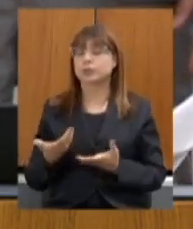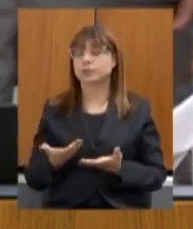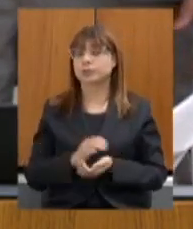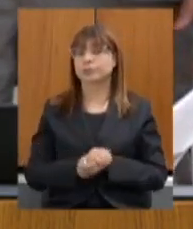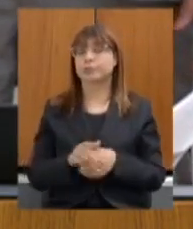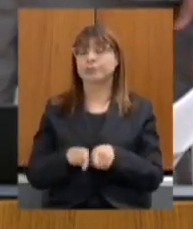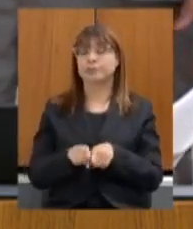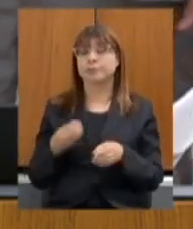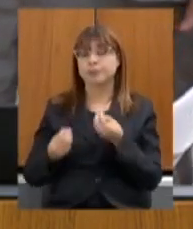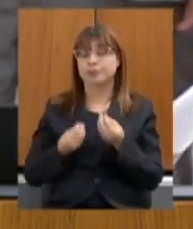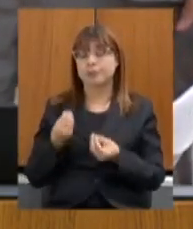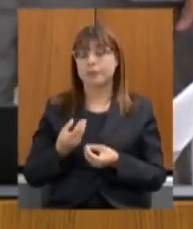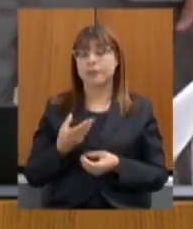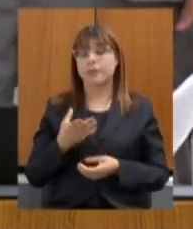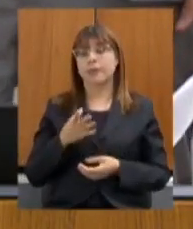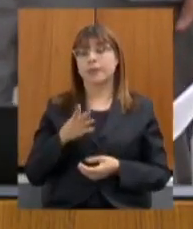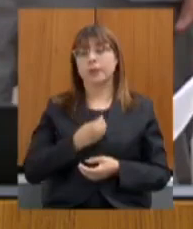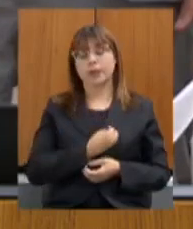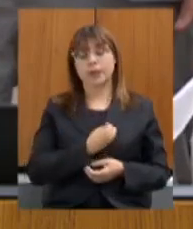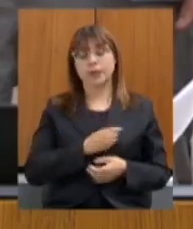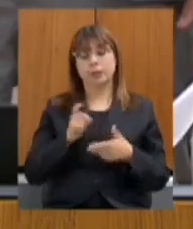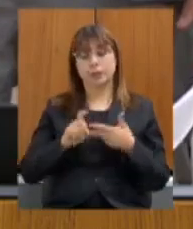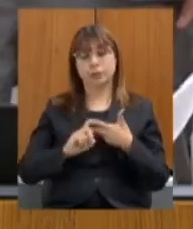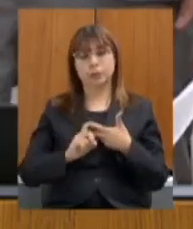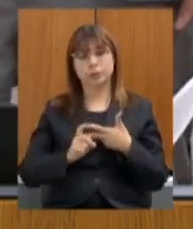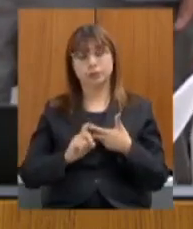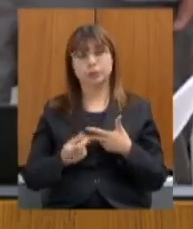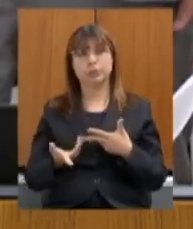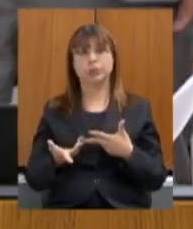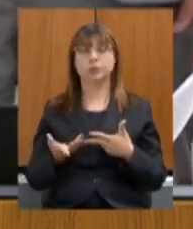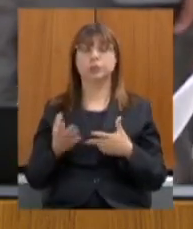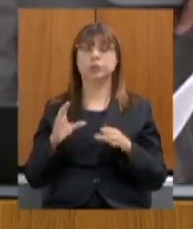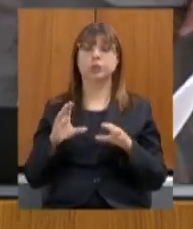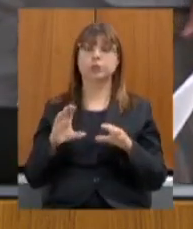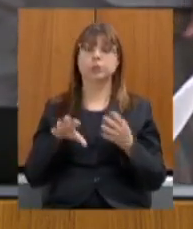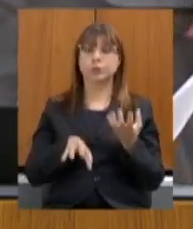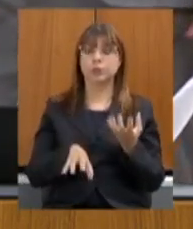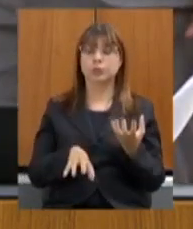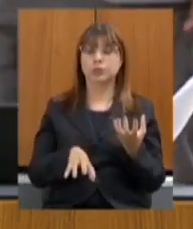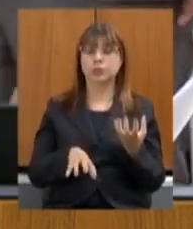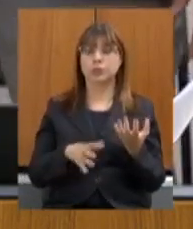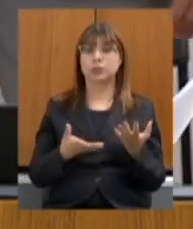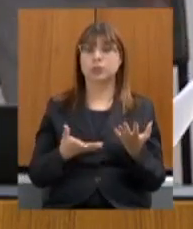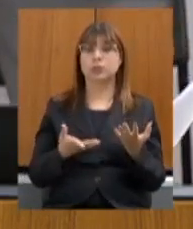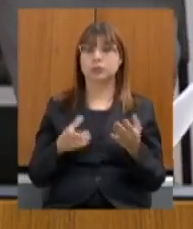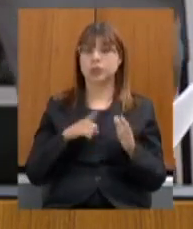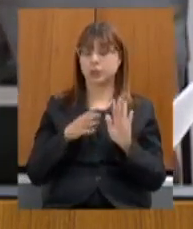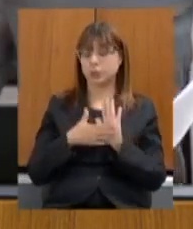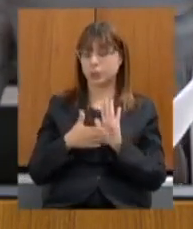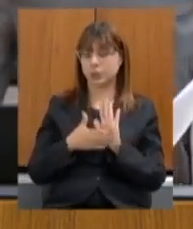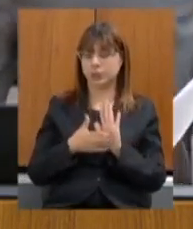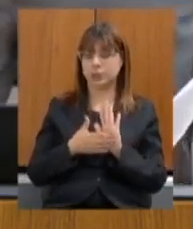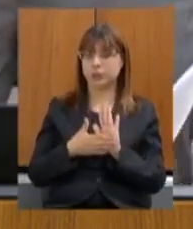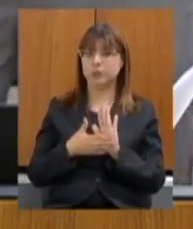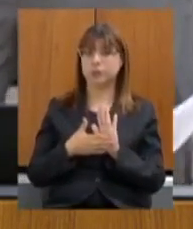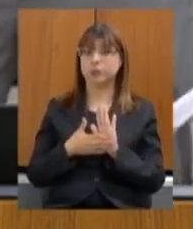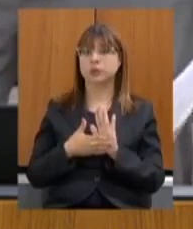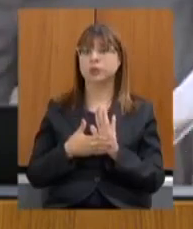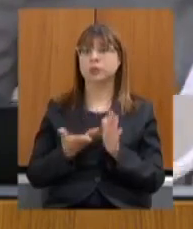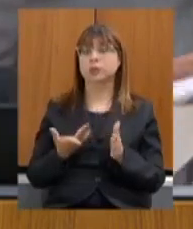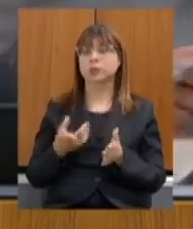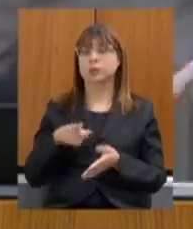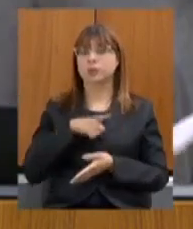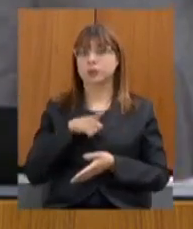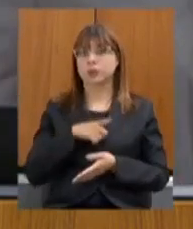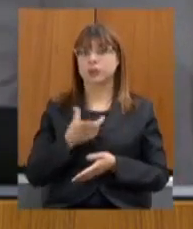a participação do Executivo nas discussões sobre reforma tributária no Congresso Nacional? Há alguma proposta que o Governo Estadual pretenda colocar na negociação?